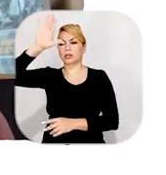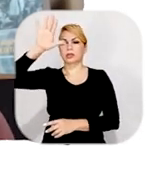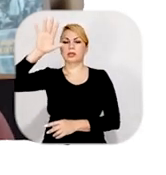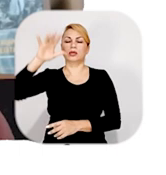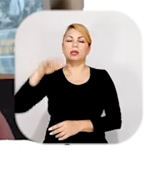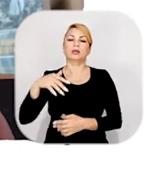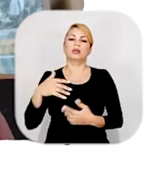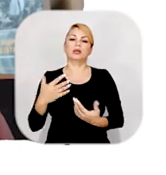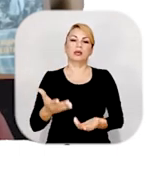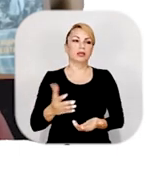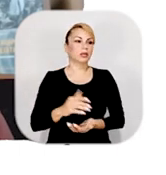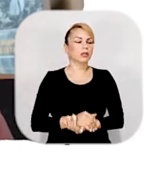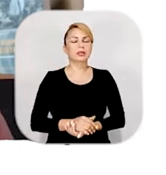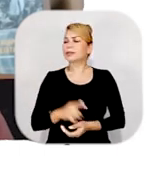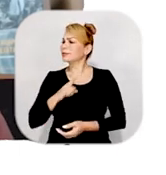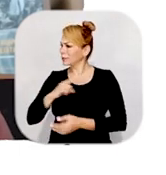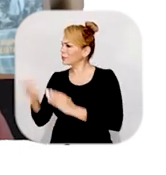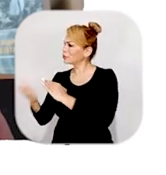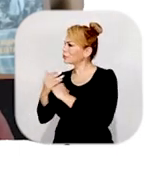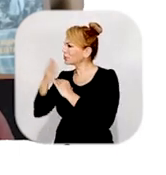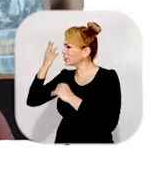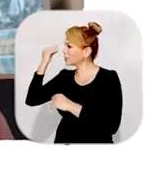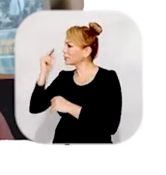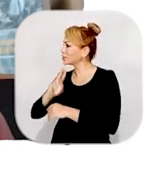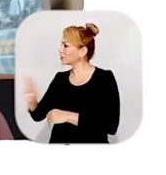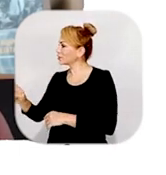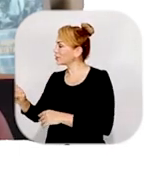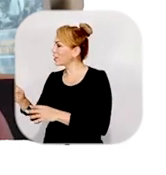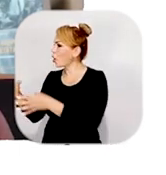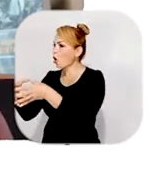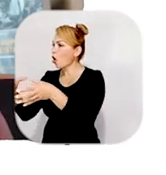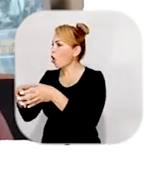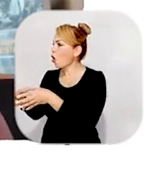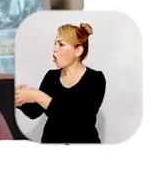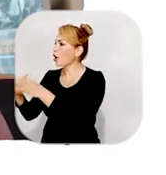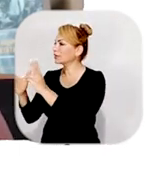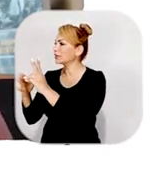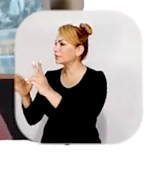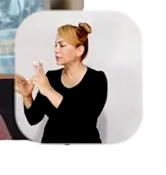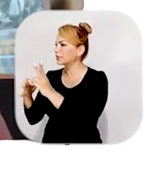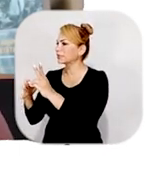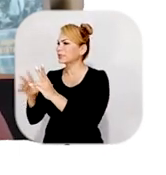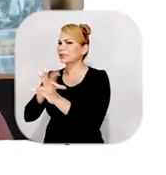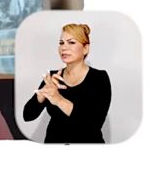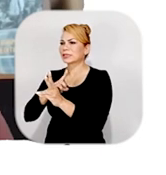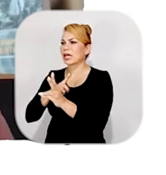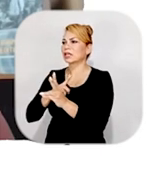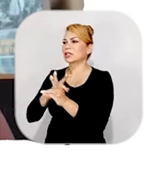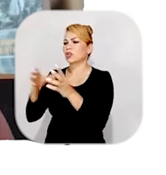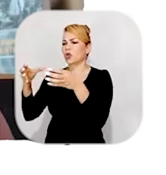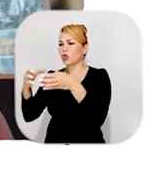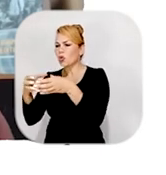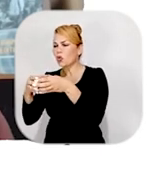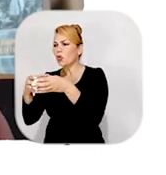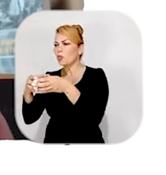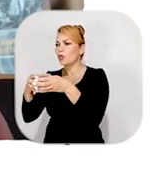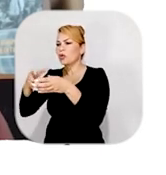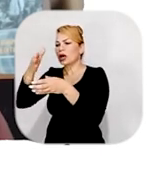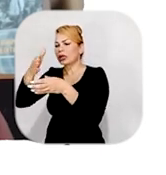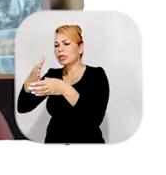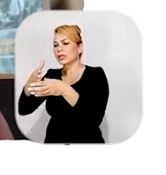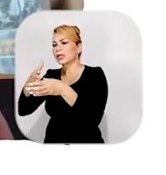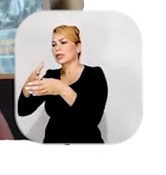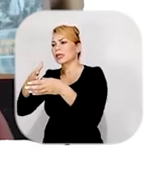assim, o Rain pode até me ajudar mais a falar os grupos, porque assim, é um pouco complicado, porque tem grupos e subgrupos, mas eu sei que ele também